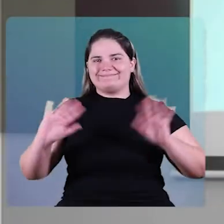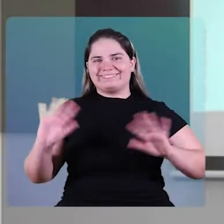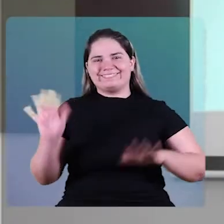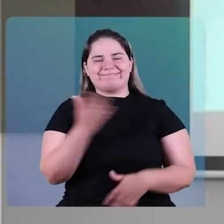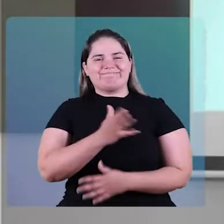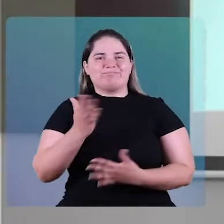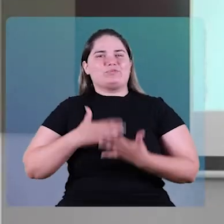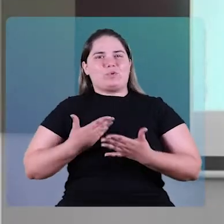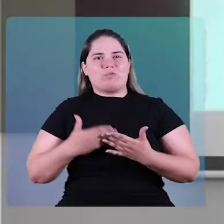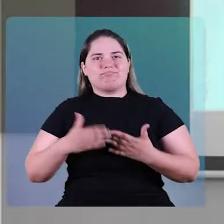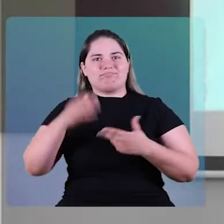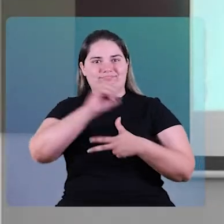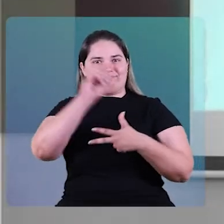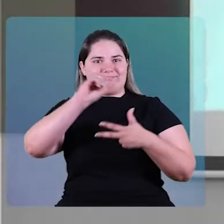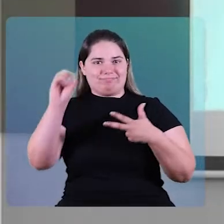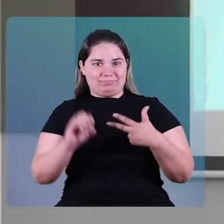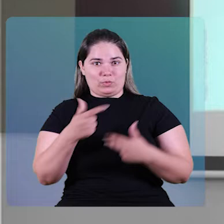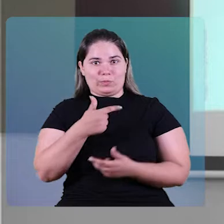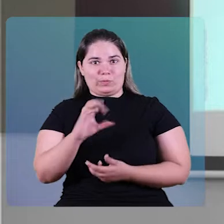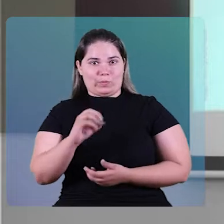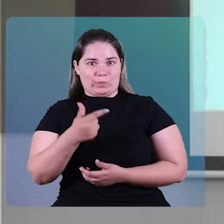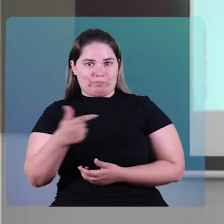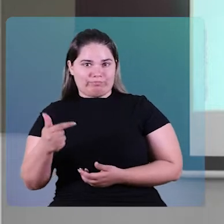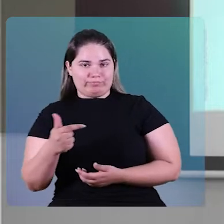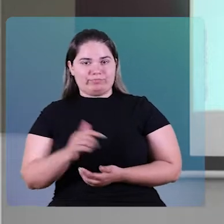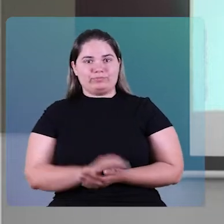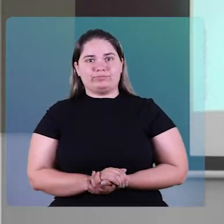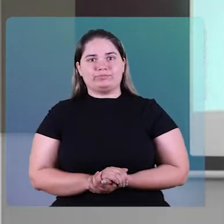Alô, você que se prepara para o vestibular do Enem